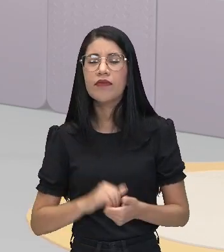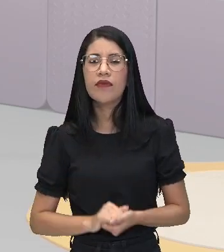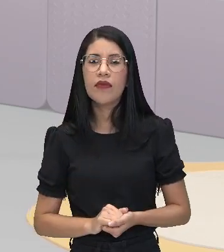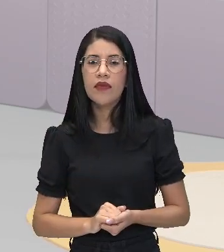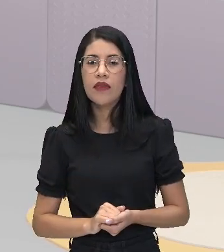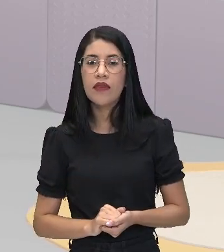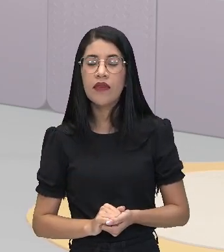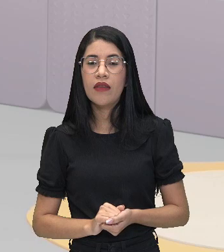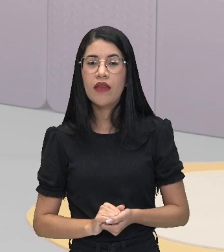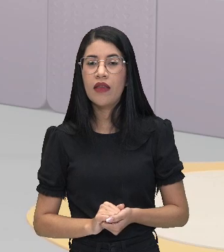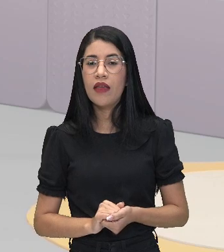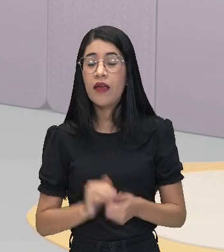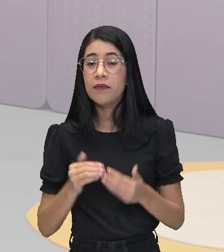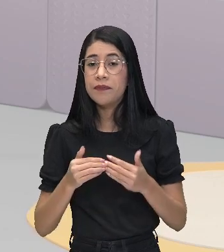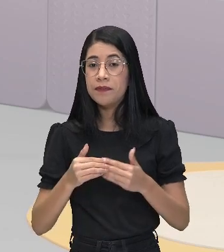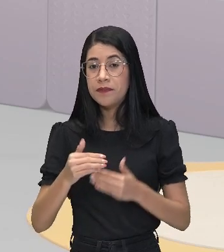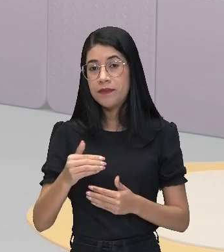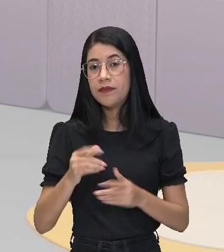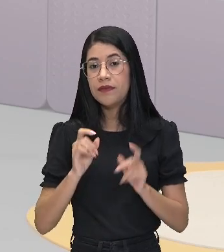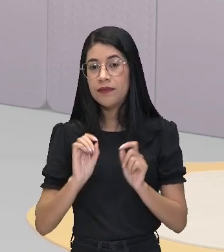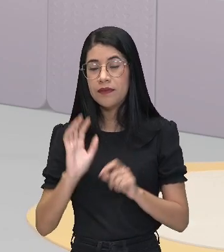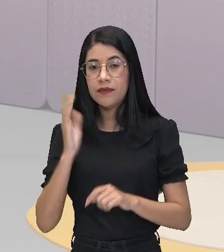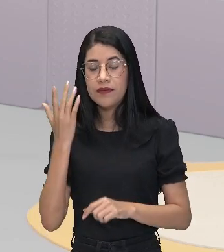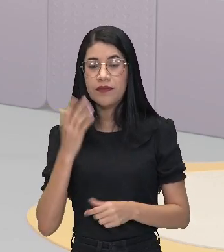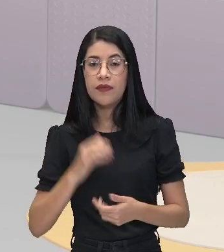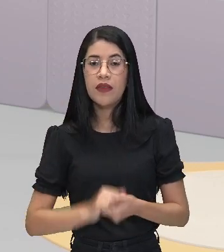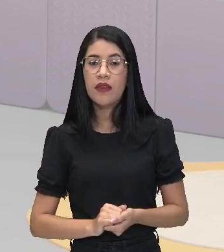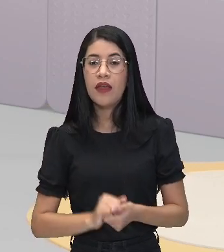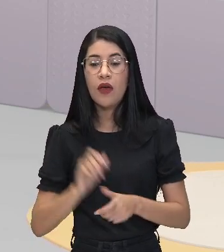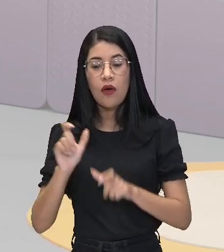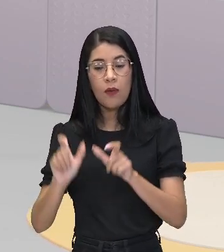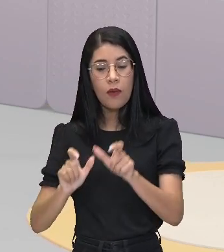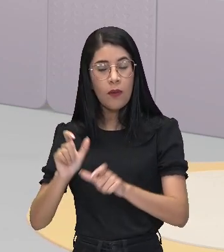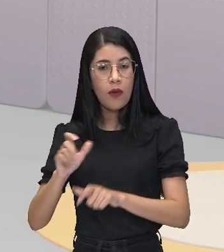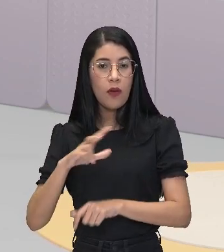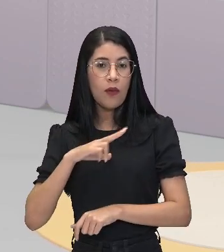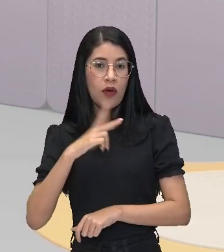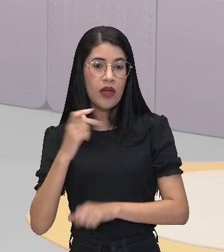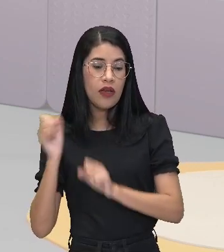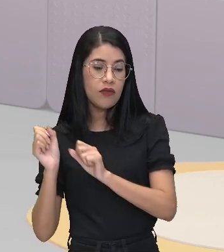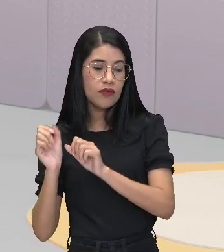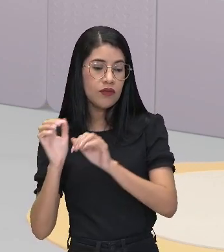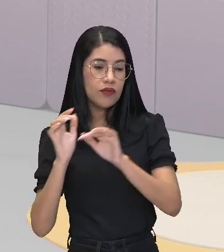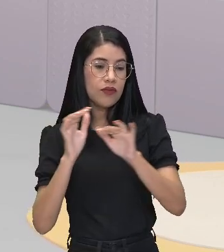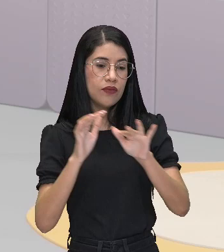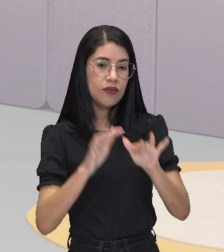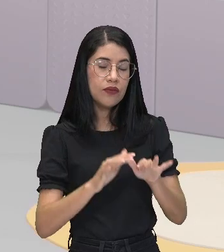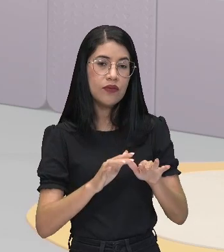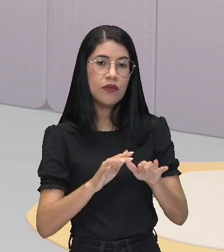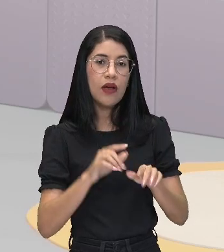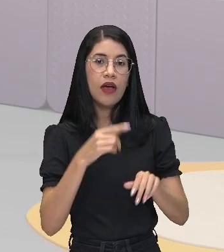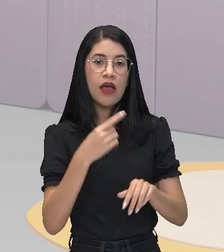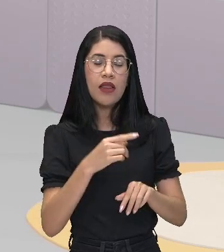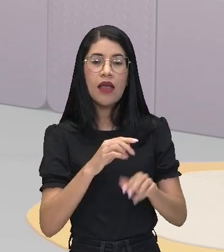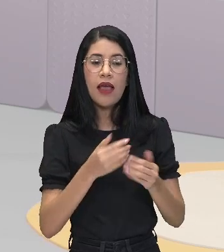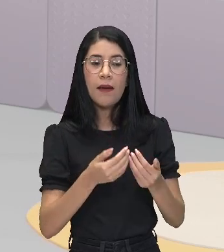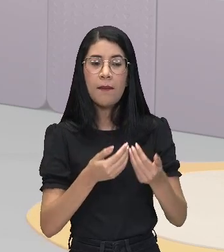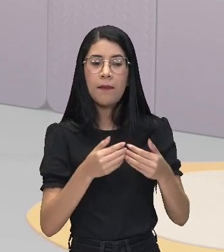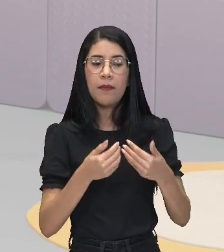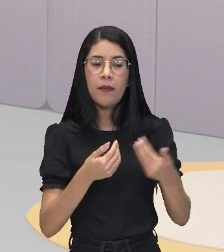Porque a partir daí, os portugueses começaram a ocupar o território que ia além do Tratado